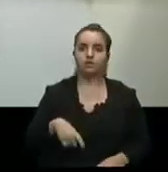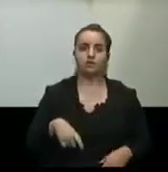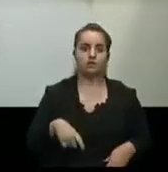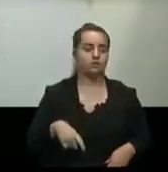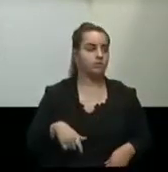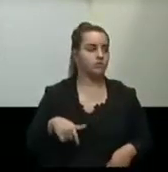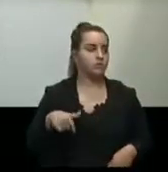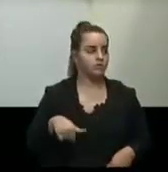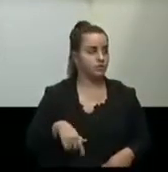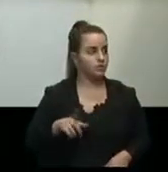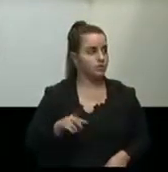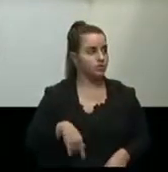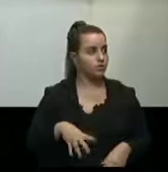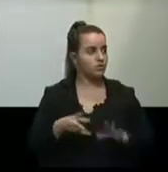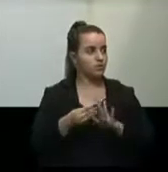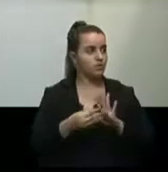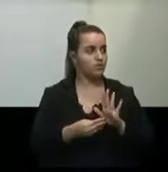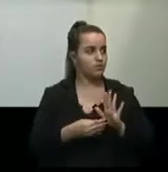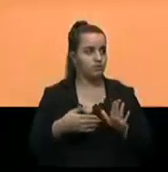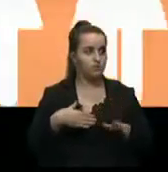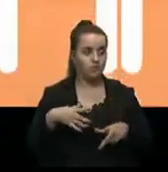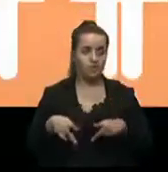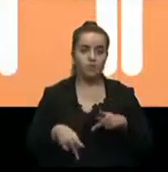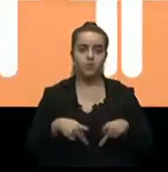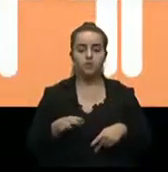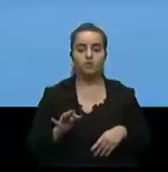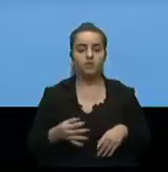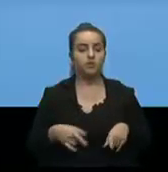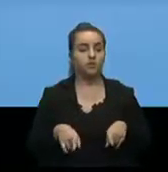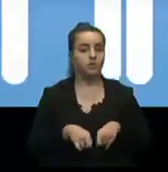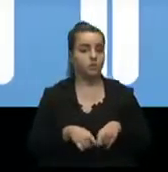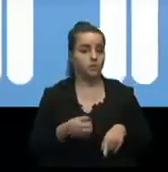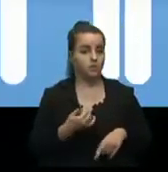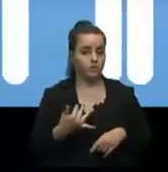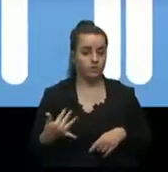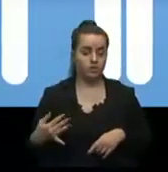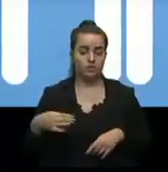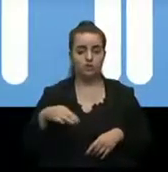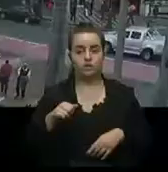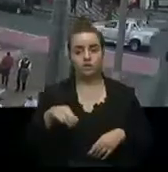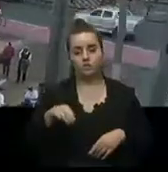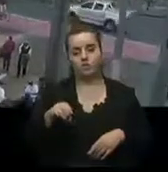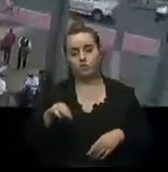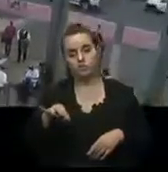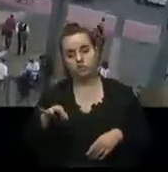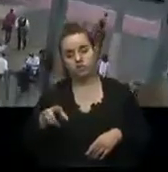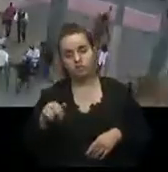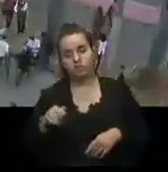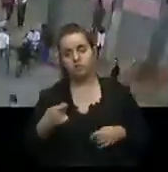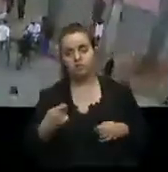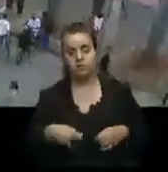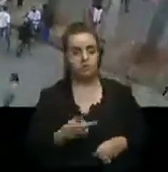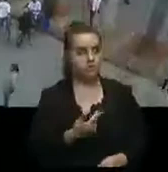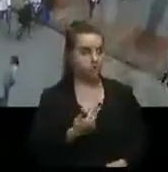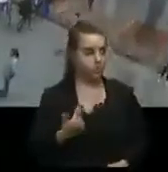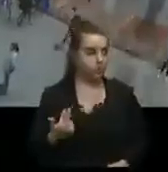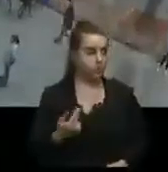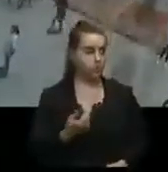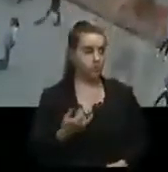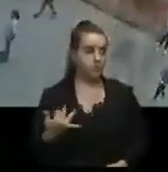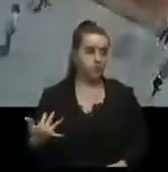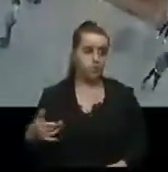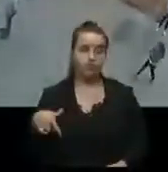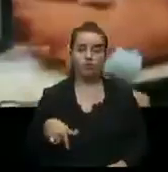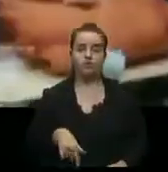crédito. Este é o conceito da minha população. E o tamanho da amostra tem que estar proporcional ao universo. E é ela